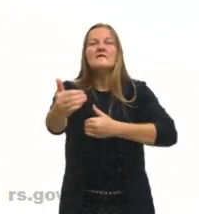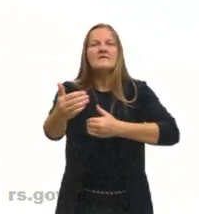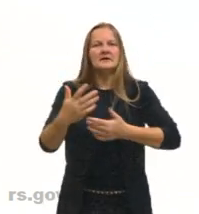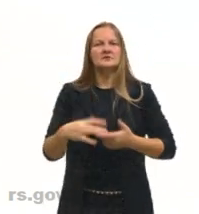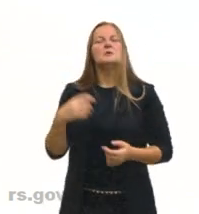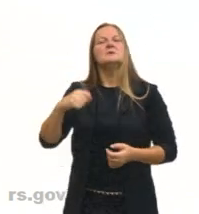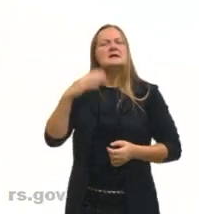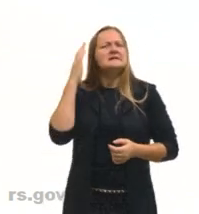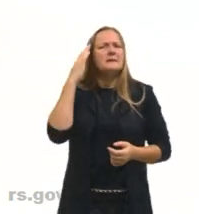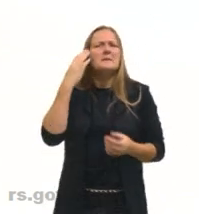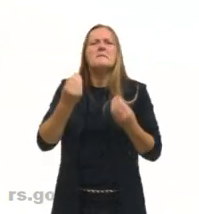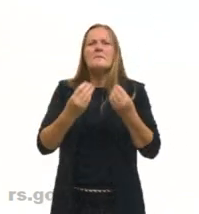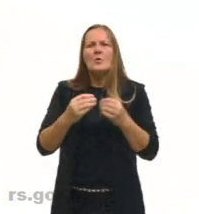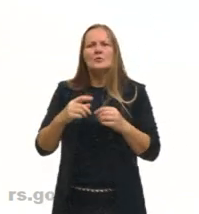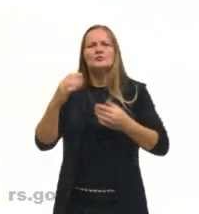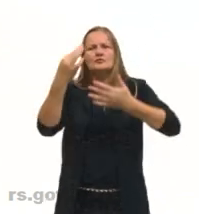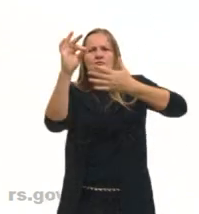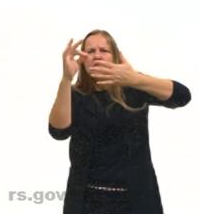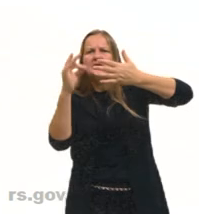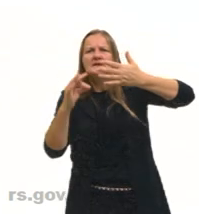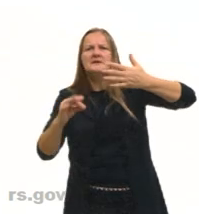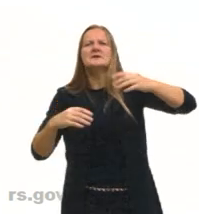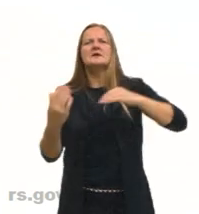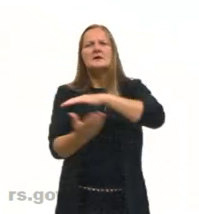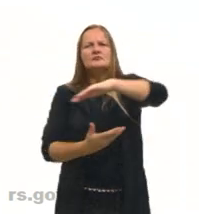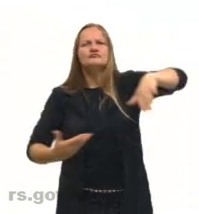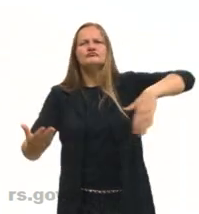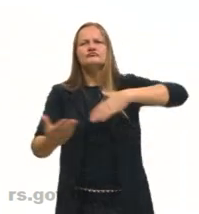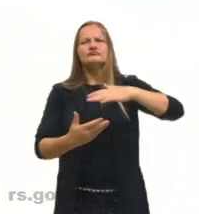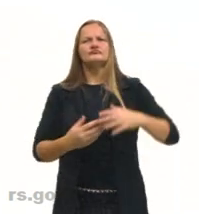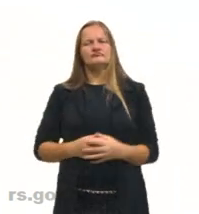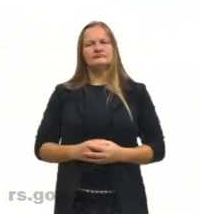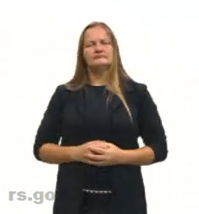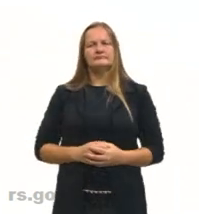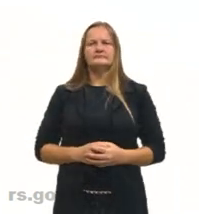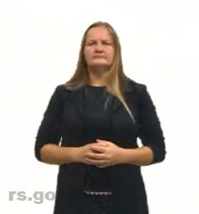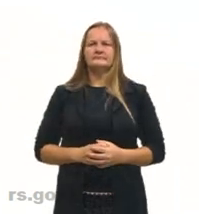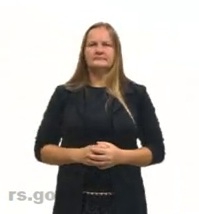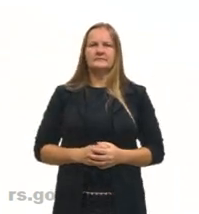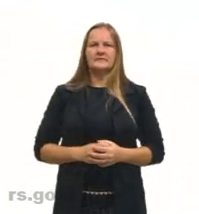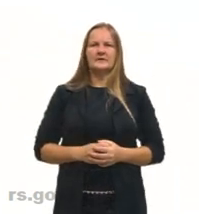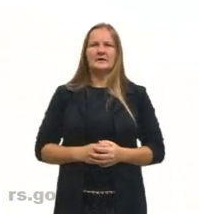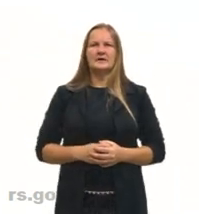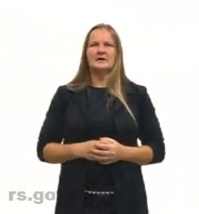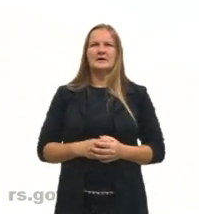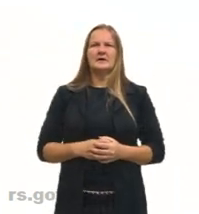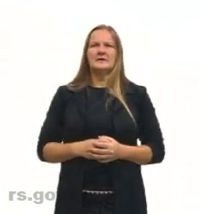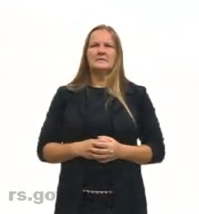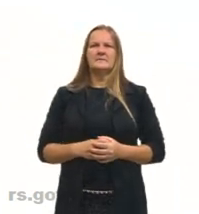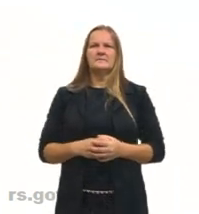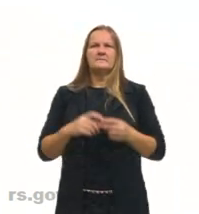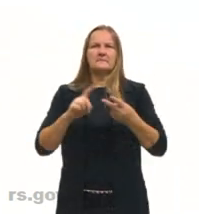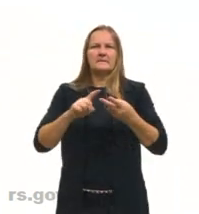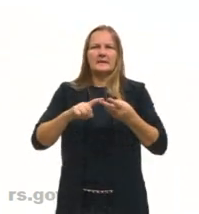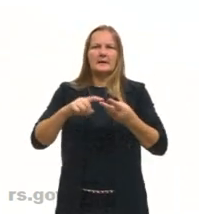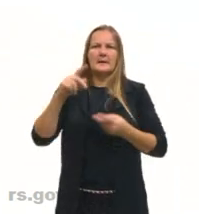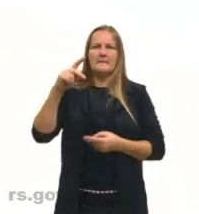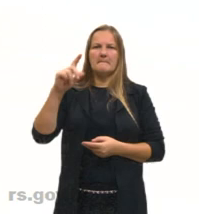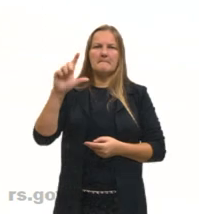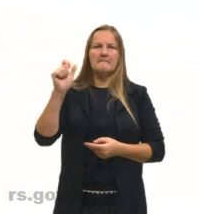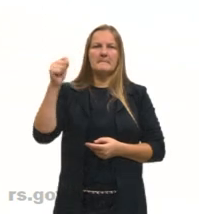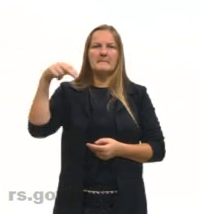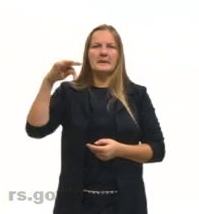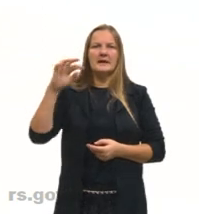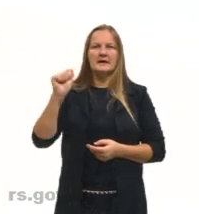ter muita muito detalhe dessa desse território tá planta já é uma área muito limitada